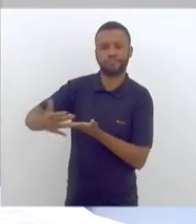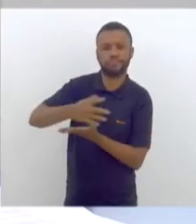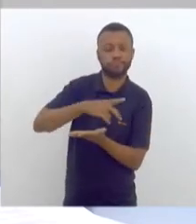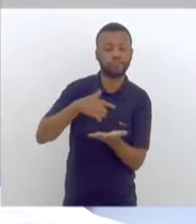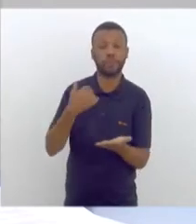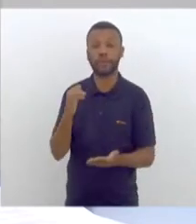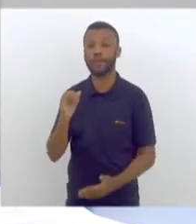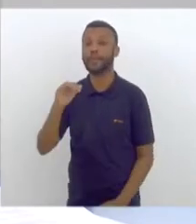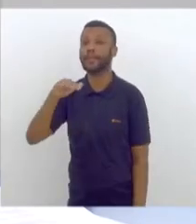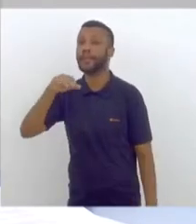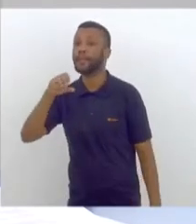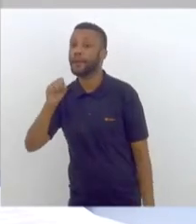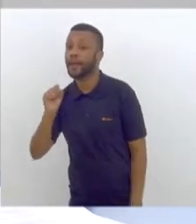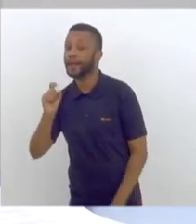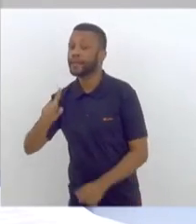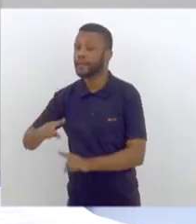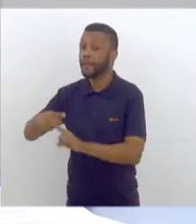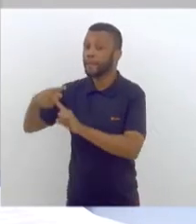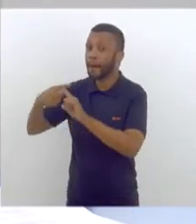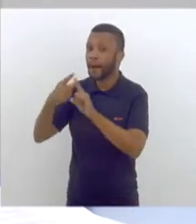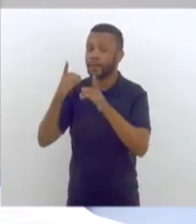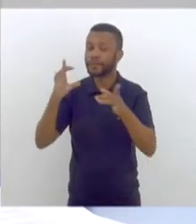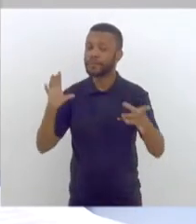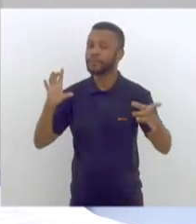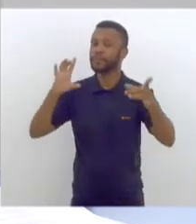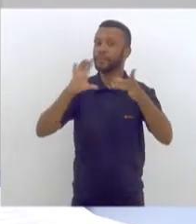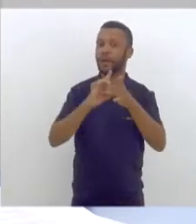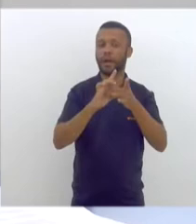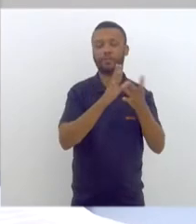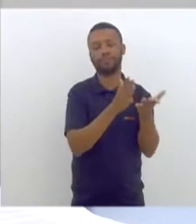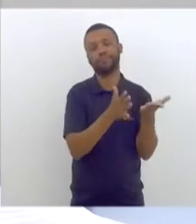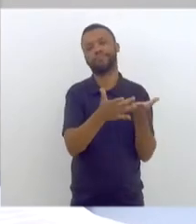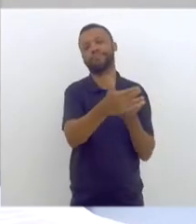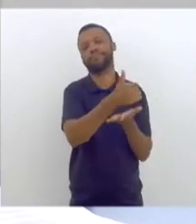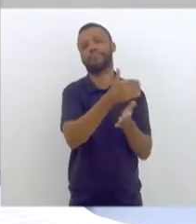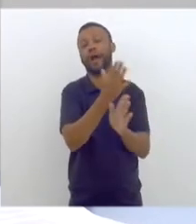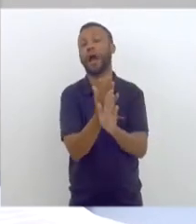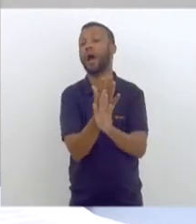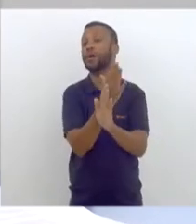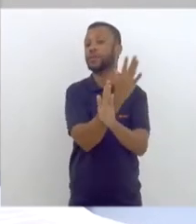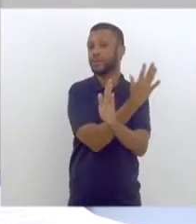cotejada com a arrecadação anterior